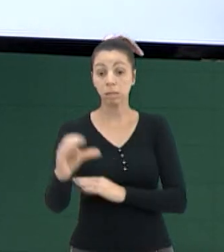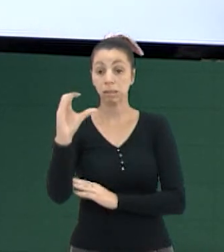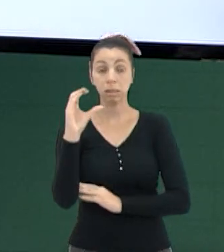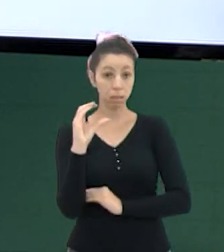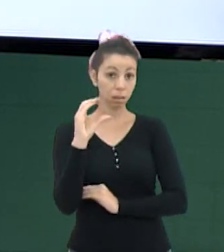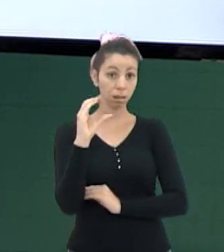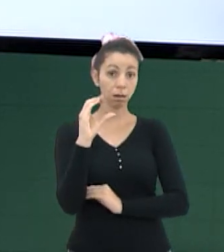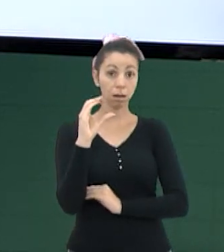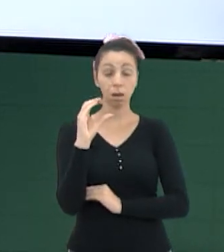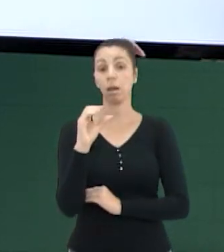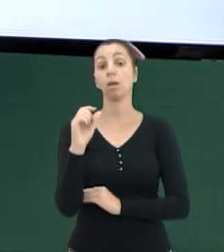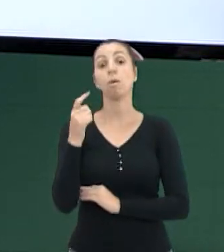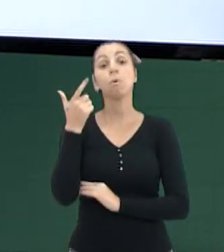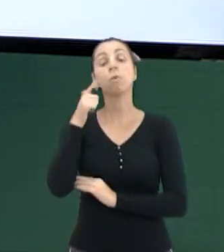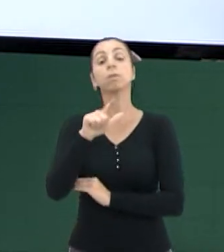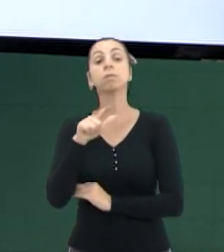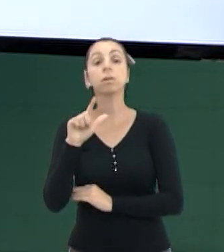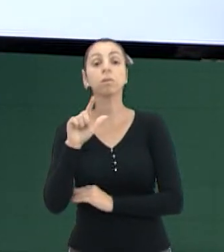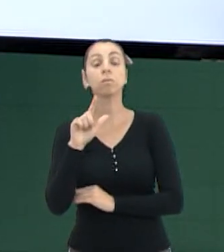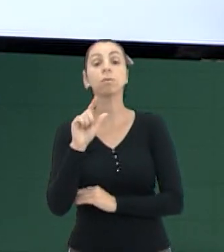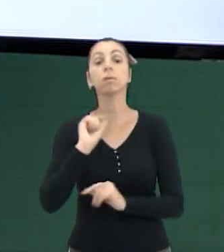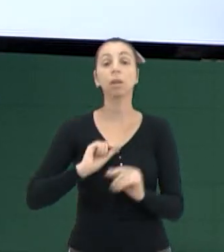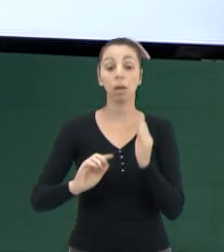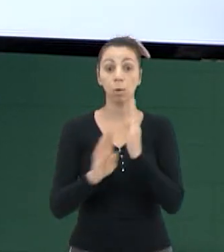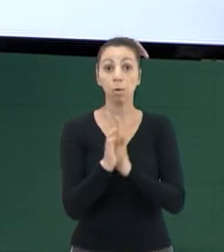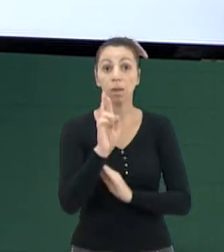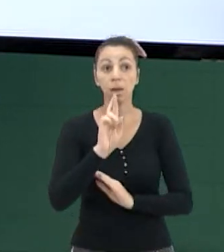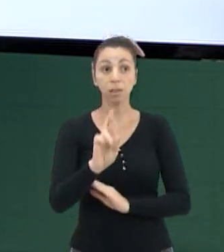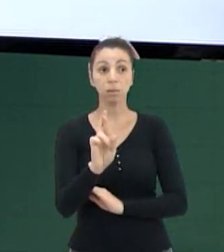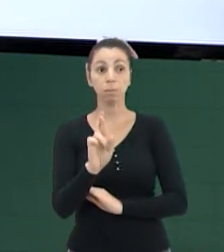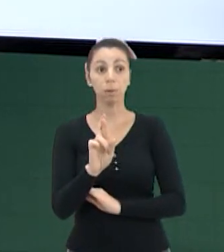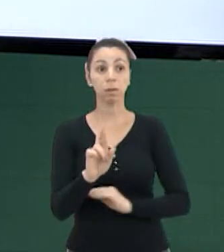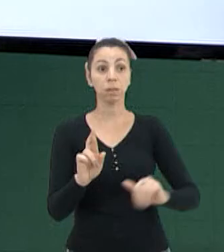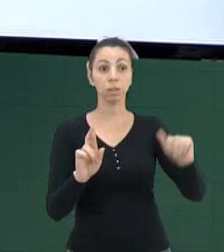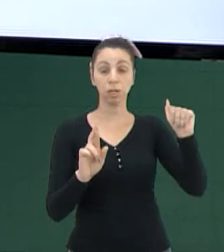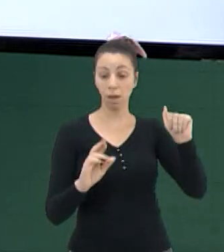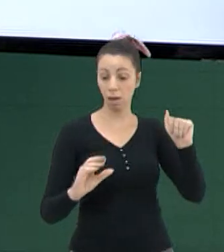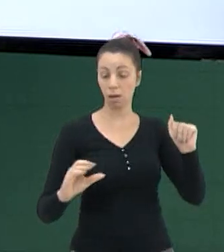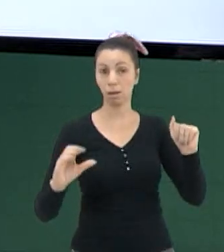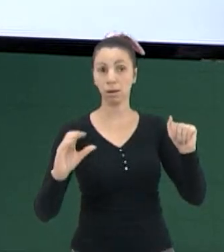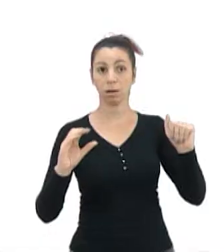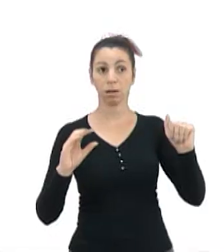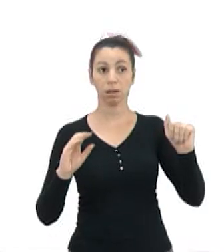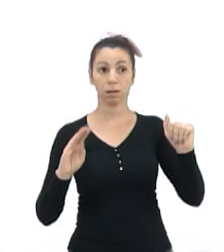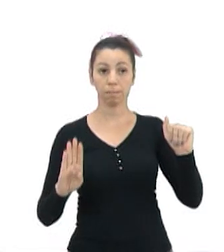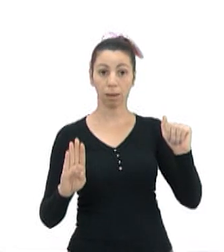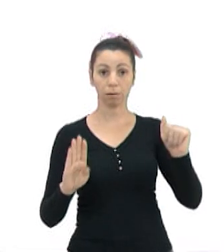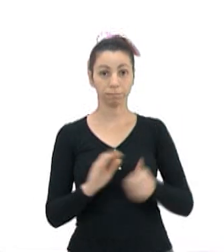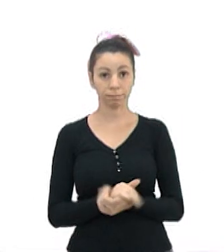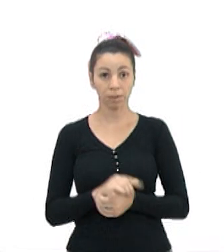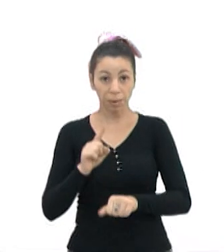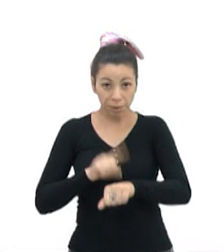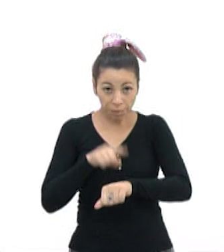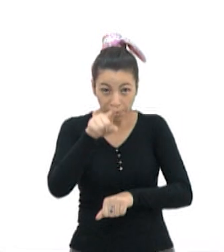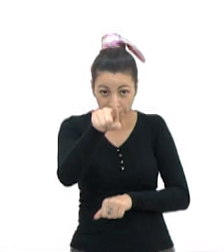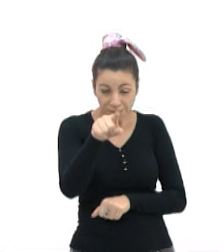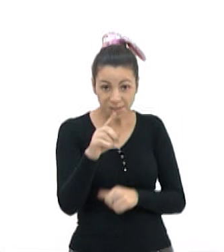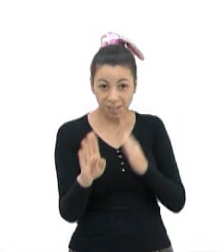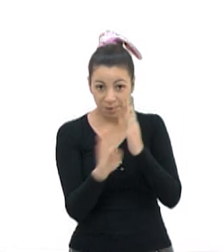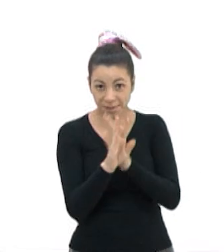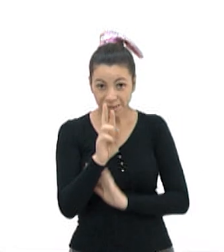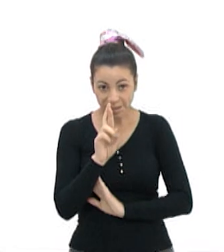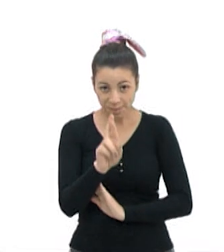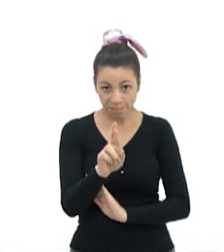retas paralelas e eu sei que os 2 triângulos vão ser isósceles. Eu vou dar um tempo e vocês já podem resolvendo.